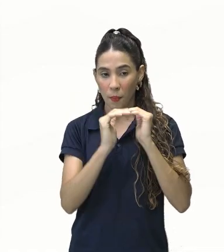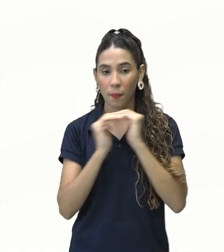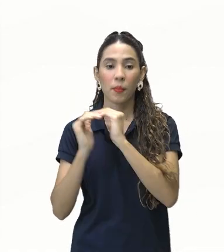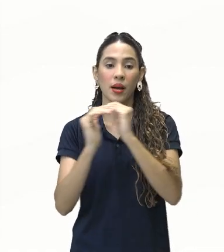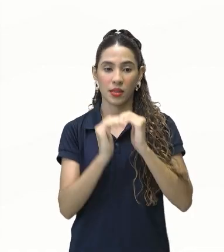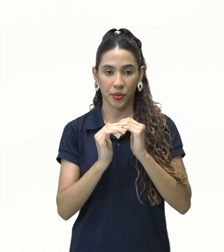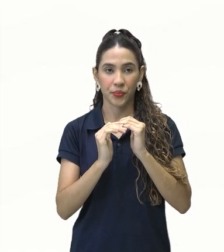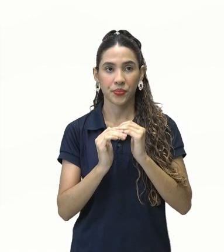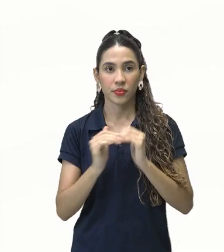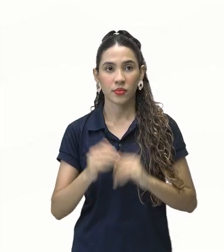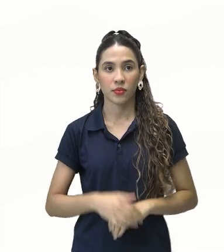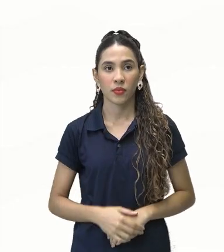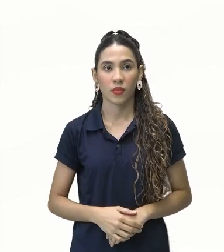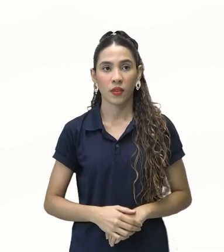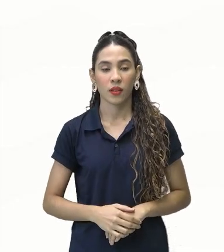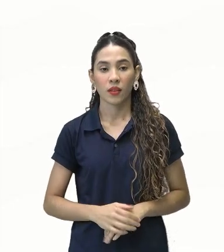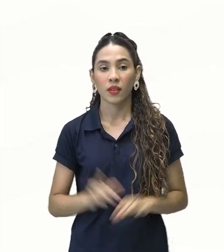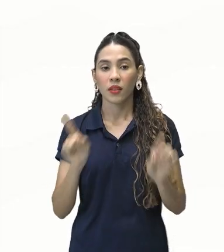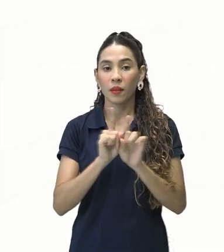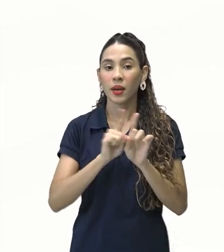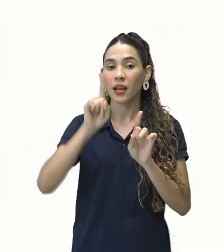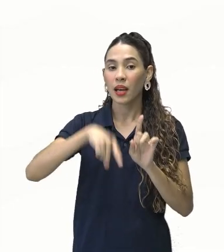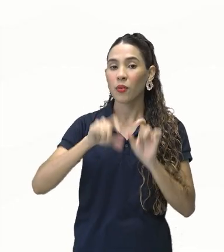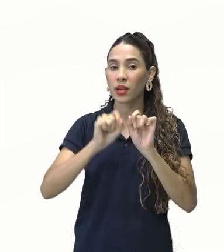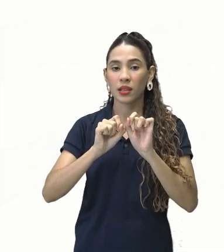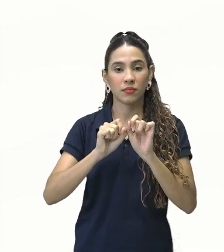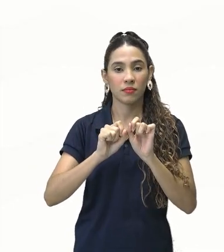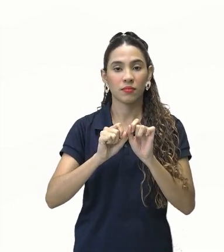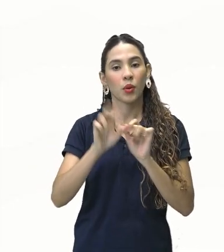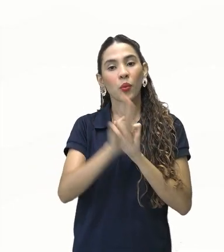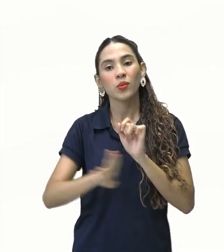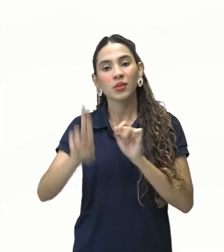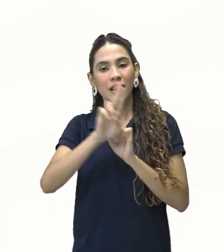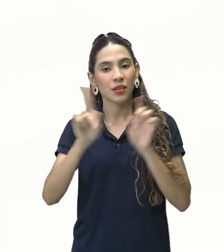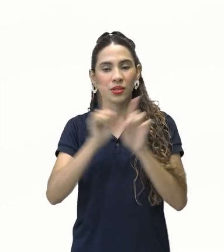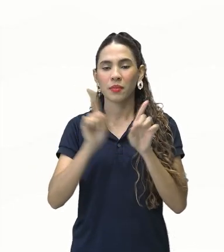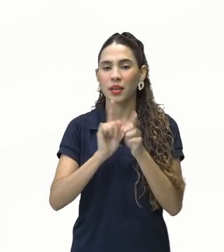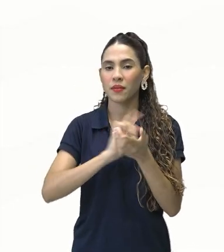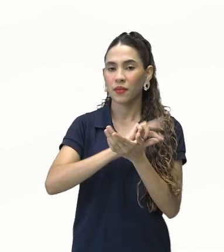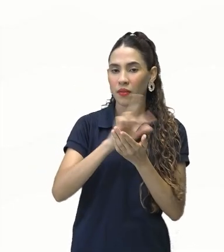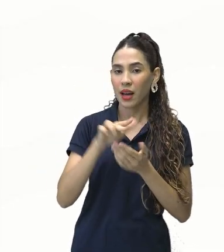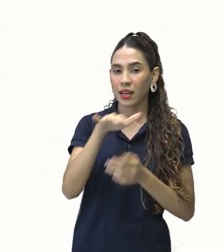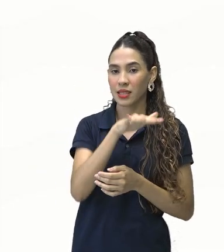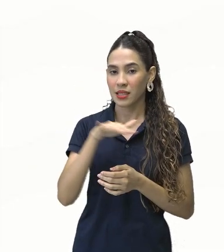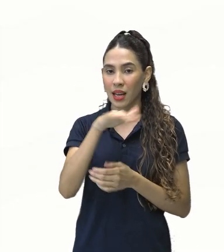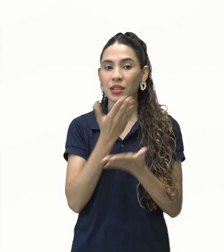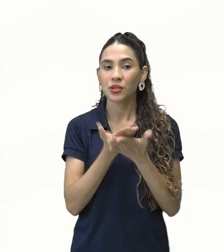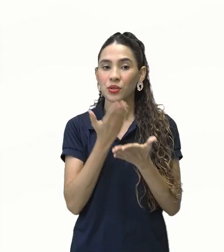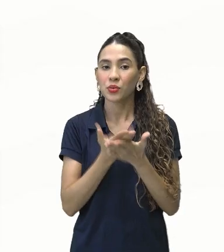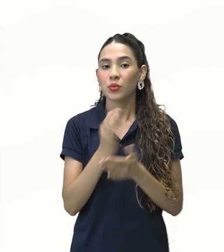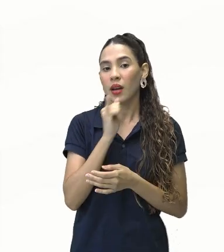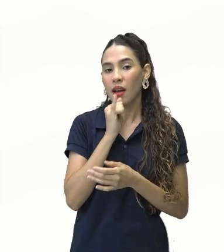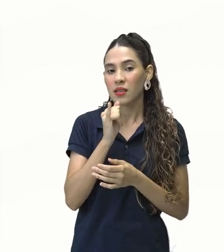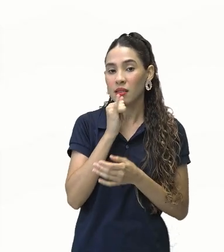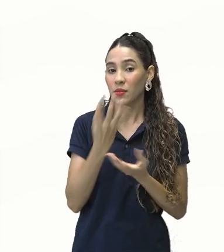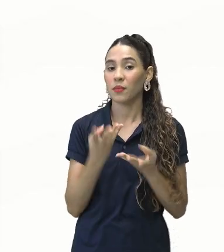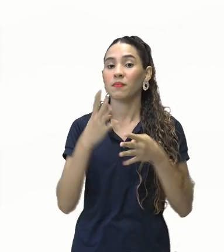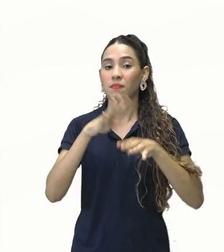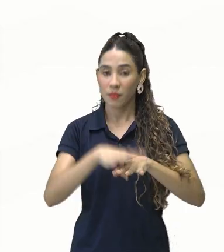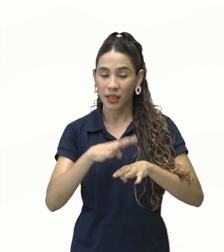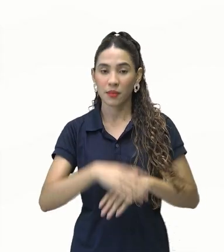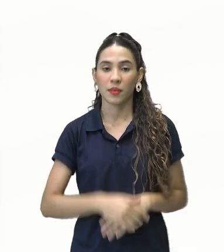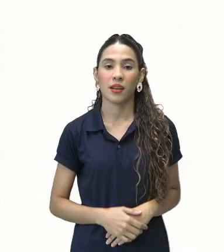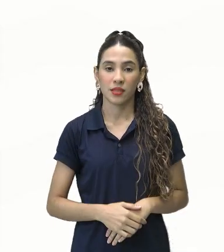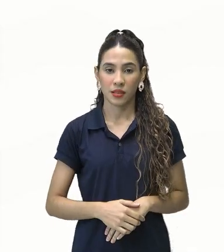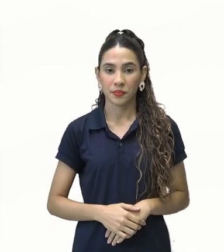padrão. Eles são amplamente empregados em várias áreas de estudo, como